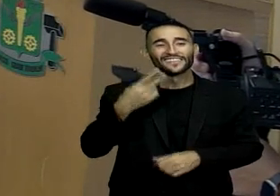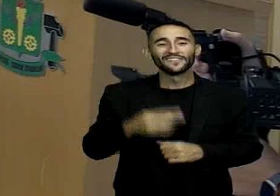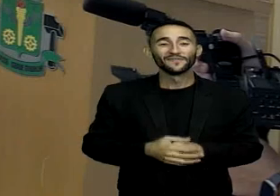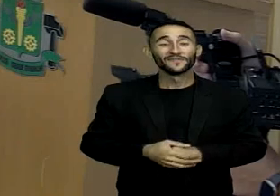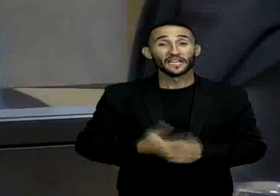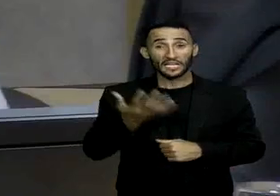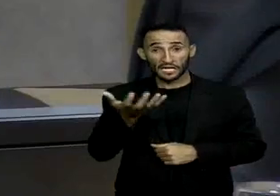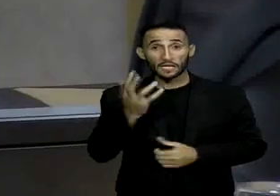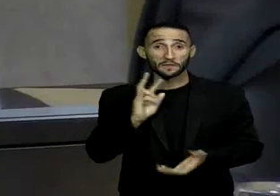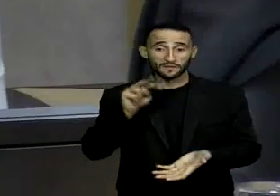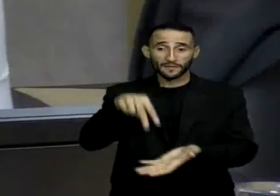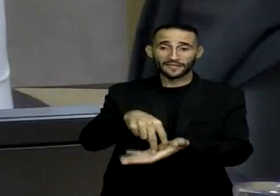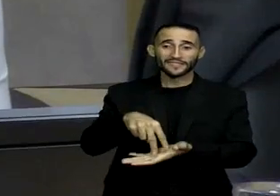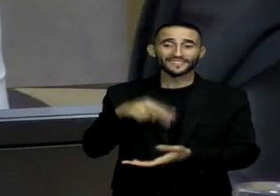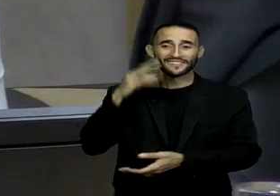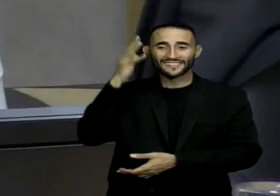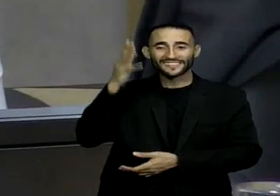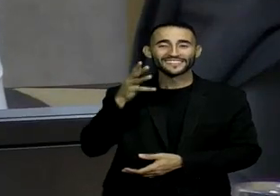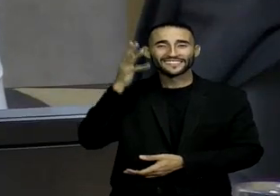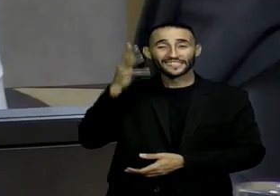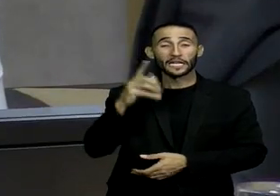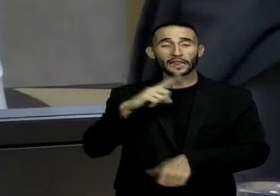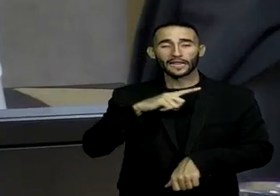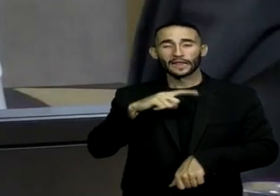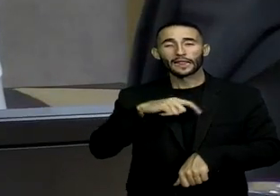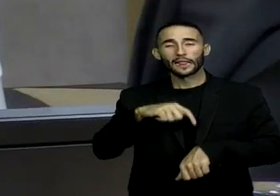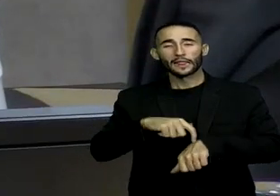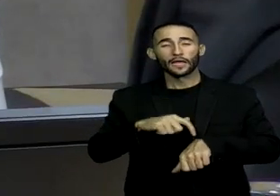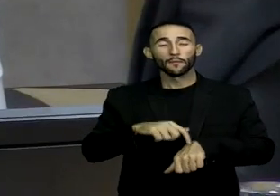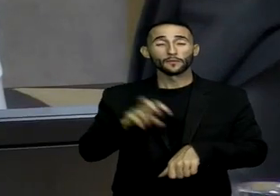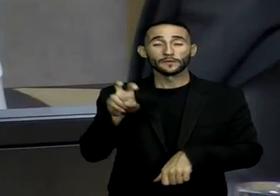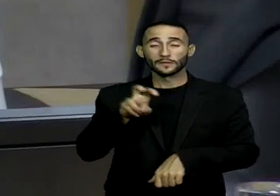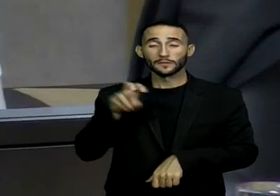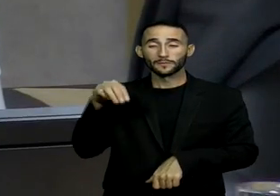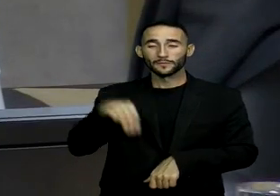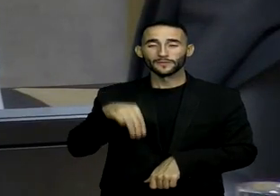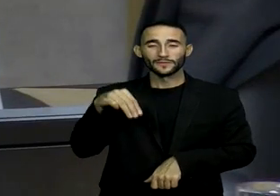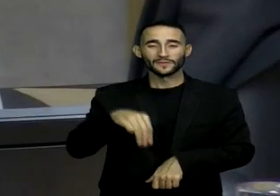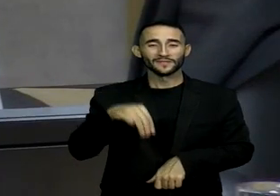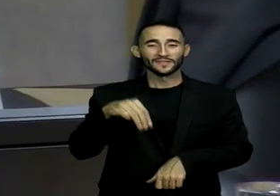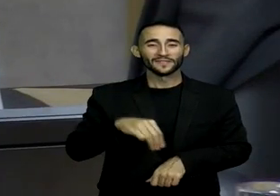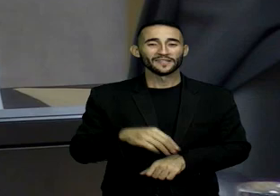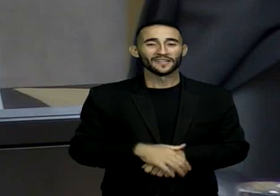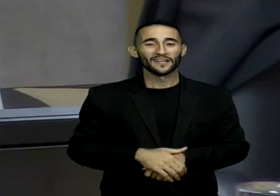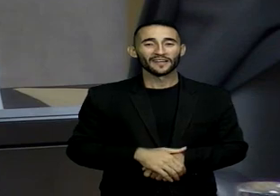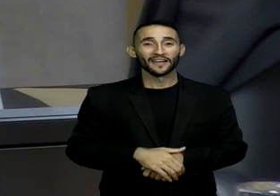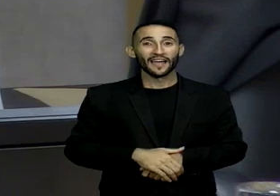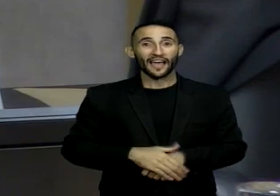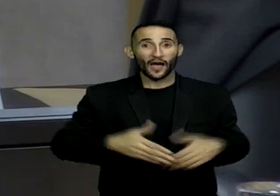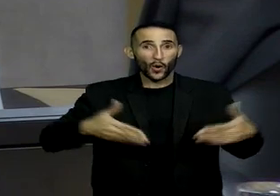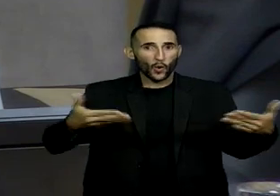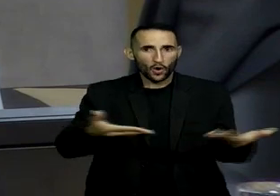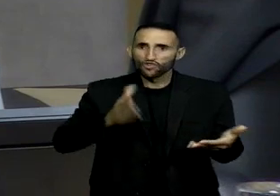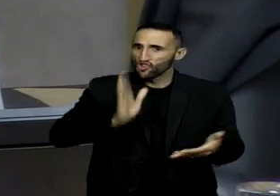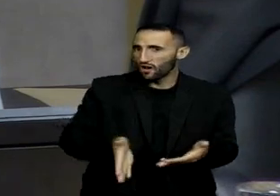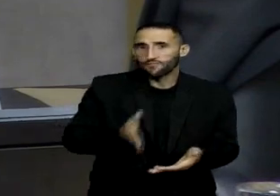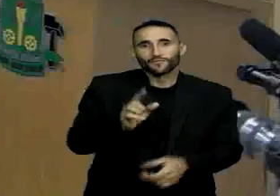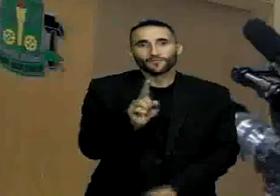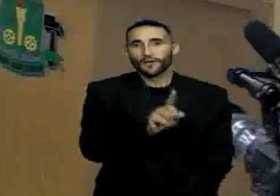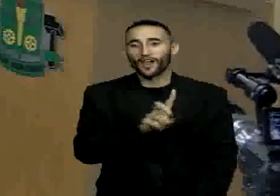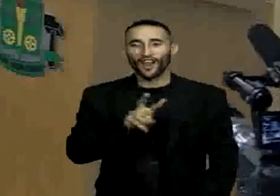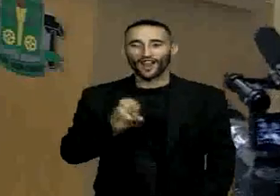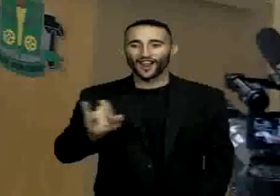Para discutir. Para discutir, Vossa Excelência tem 5 minutos contados a partir de agora.